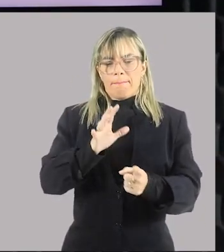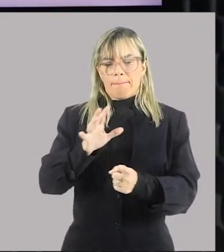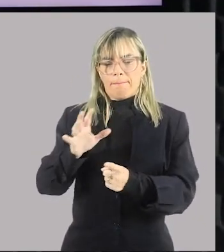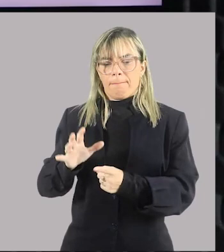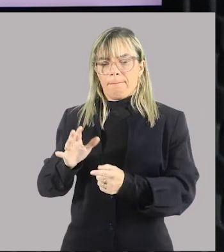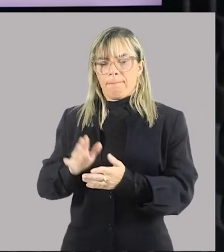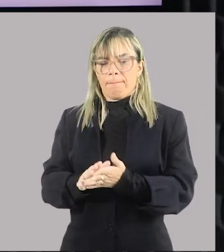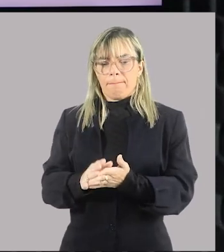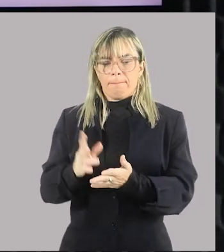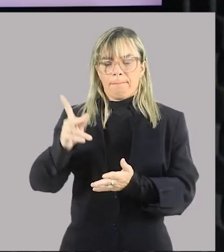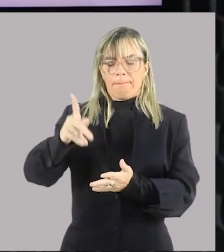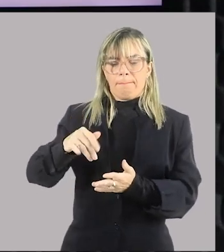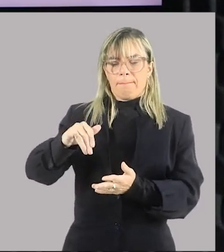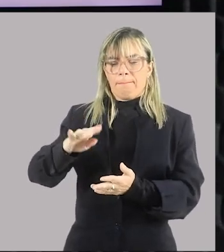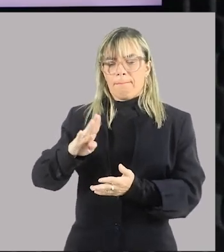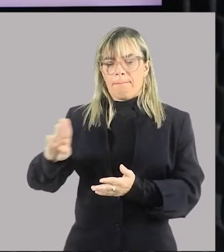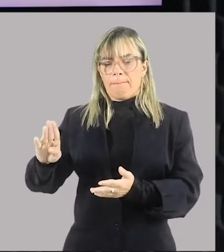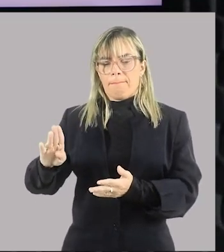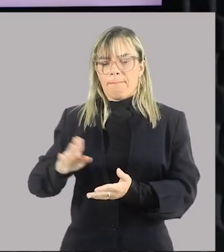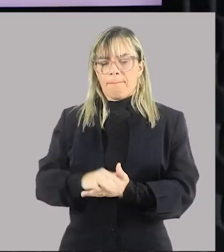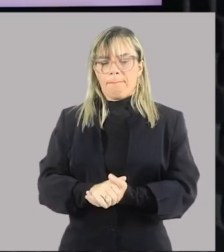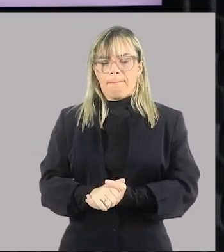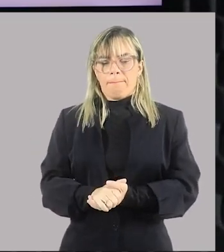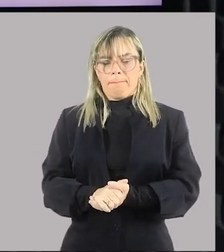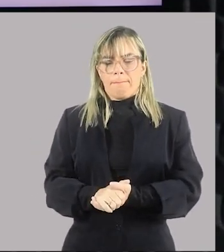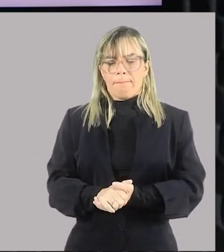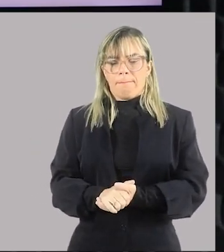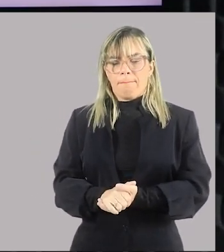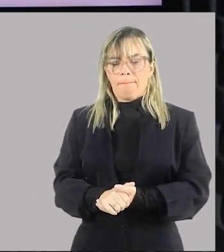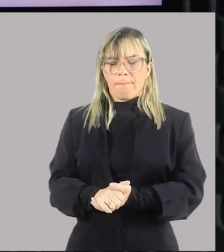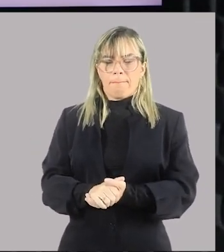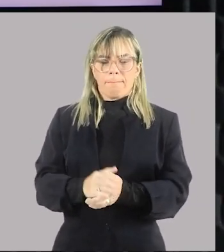para o produto interno bruto, né? A indústria,